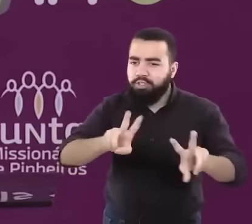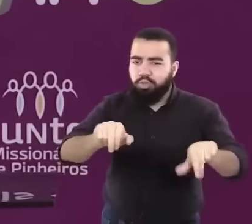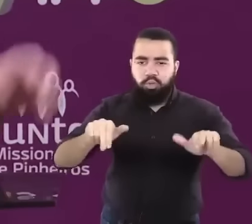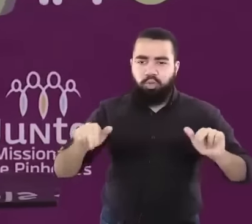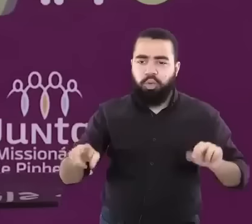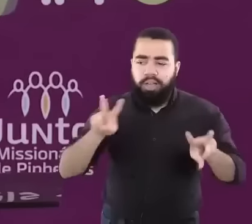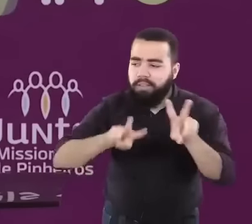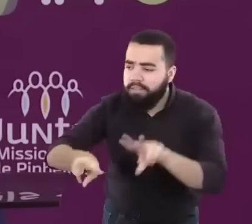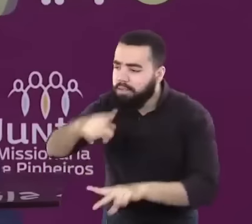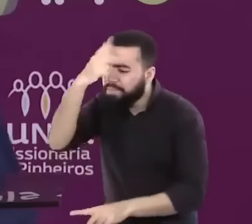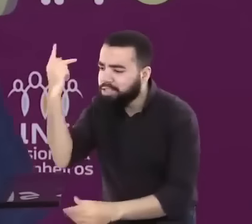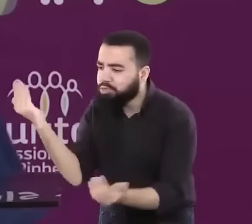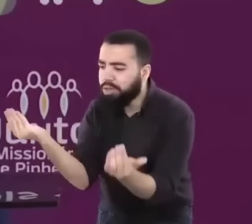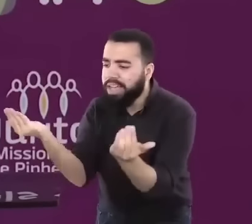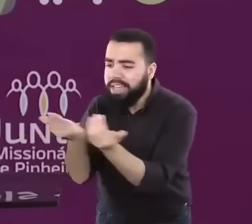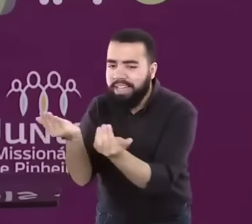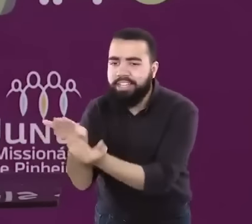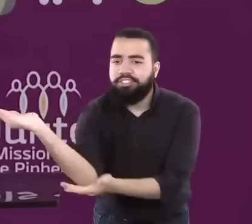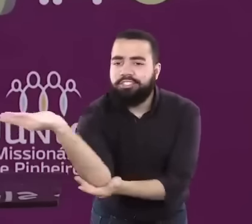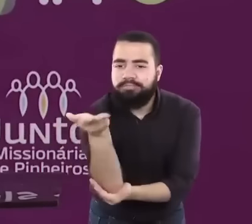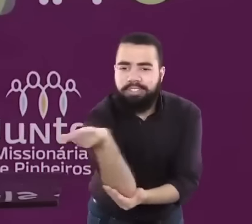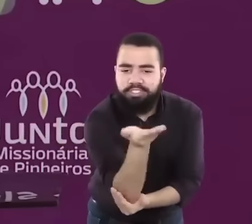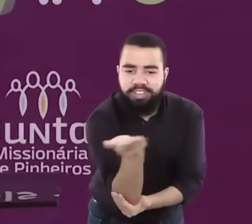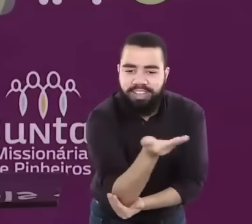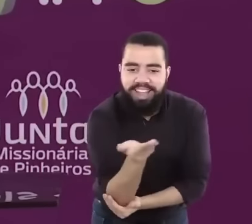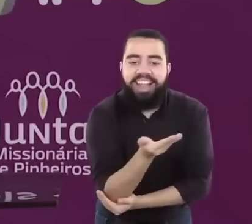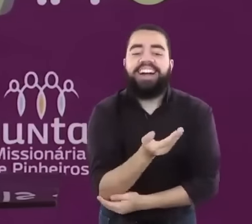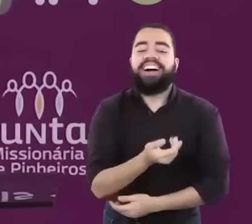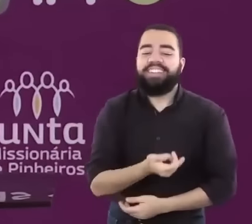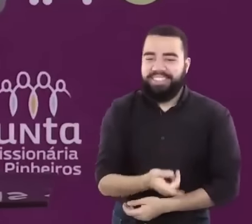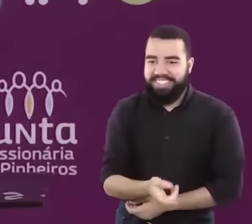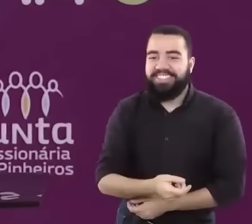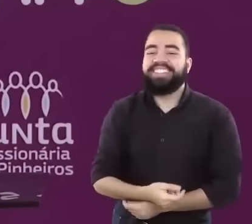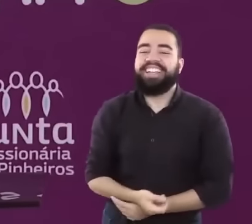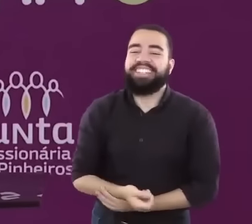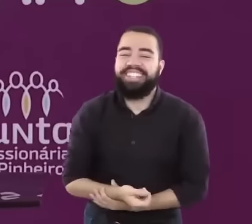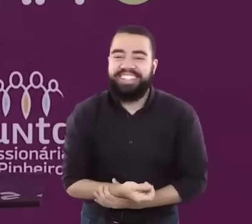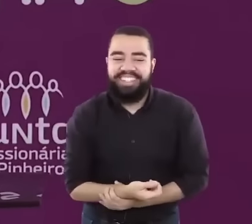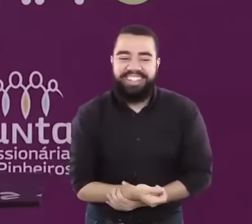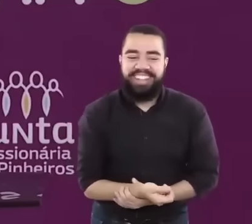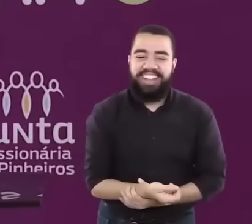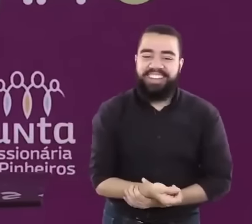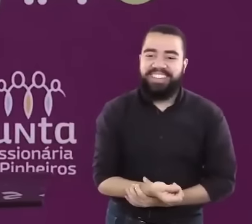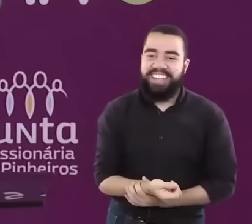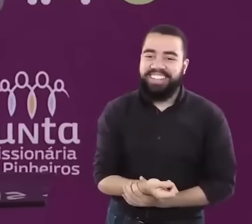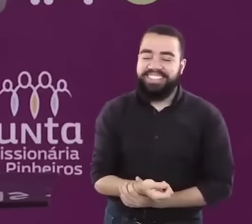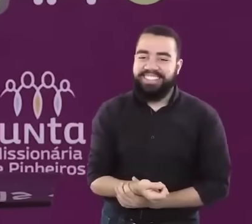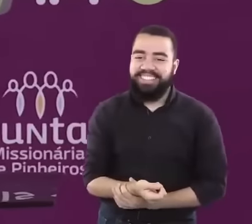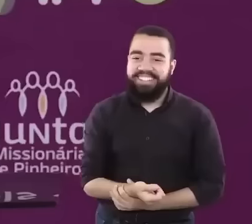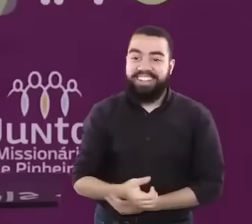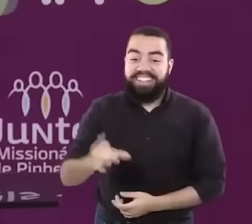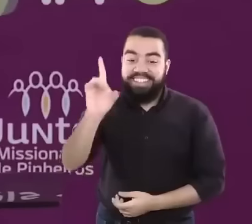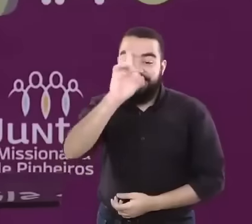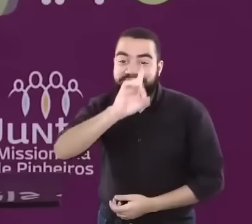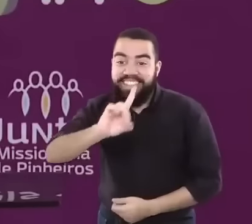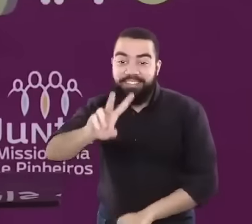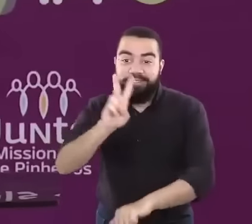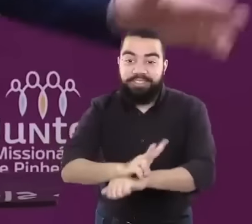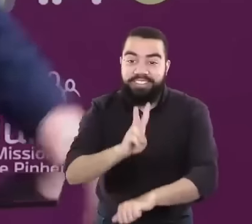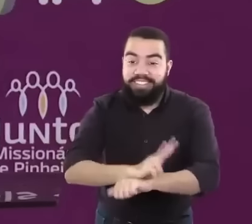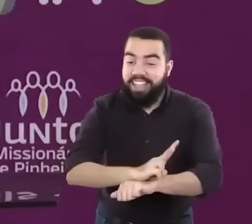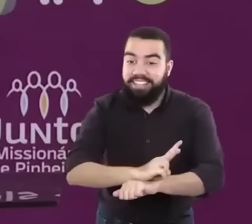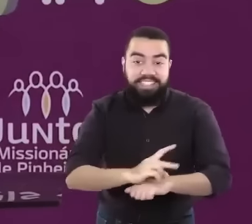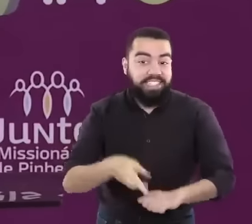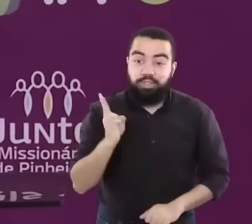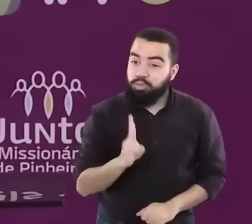pão tudo que você precisa para viver como filho de Deus Deus vai suprir todas as suas